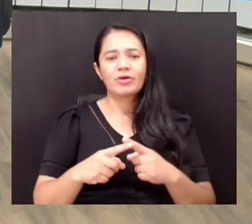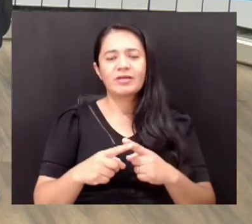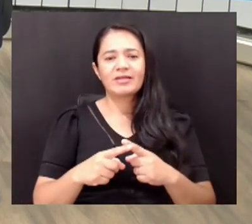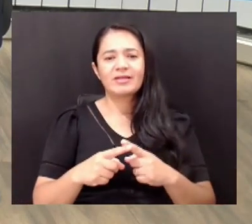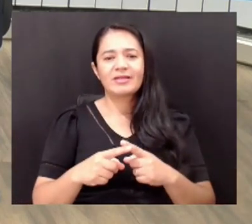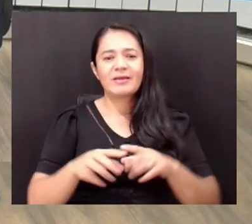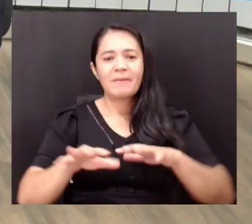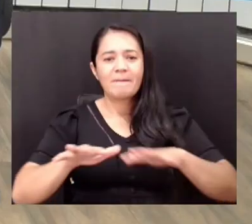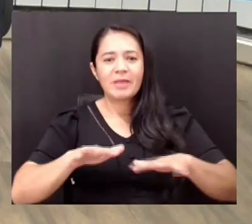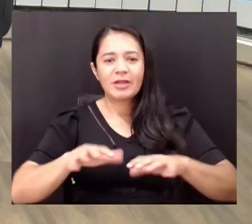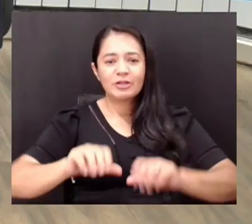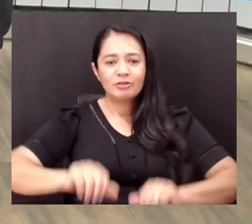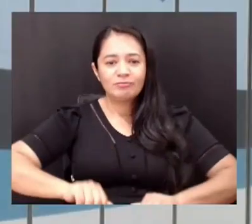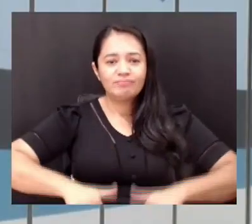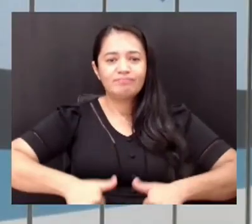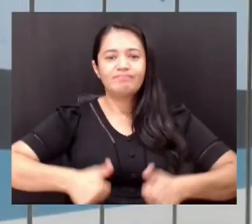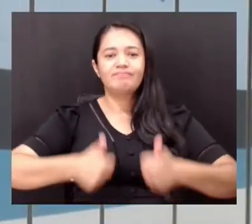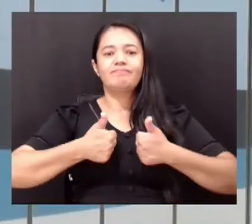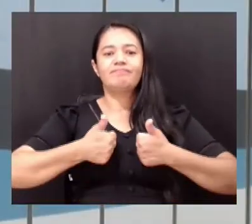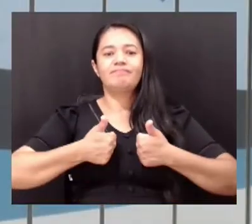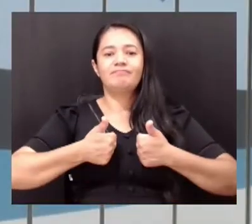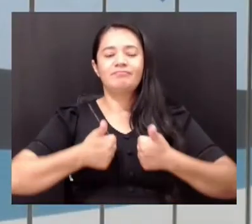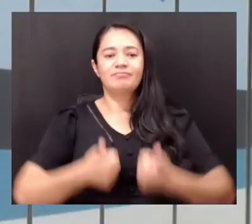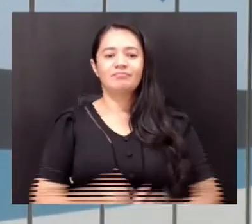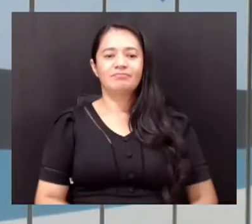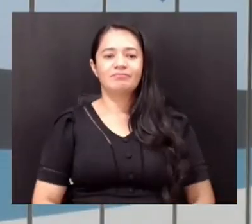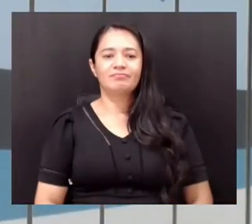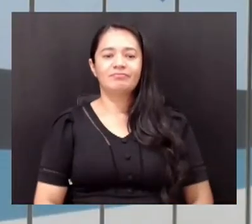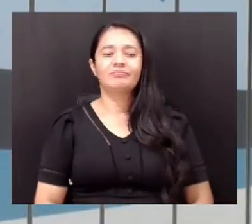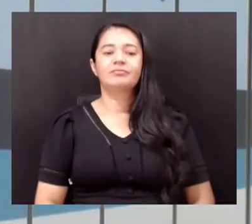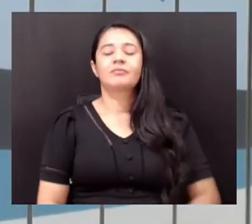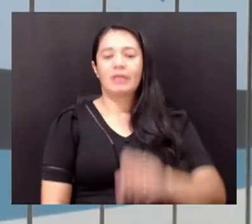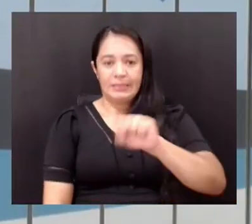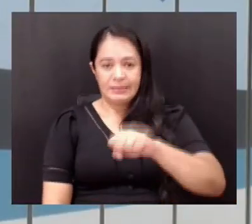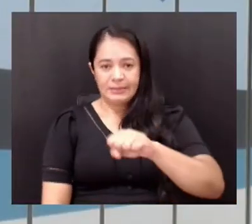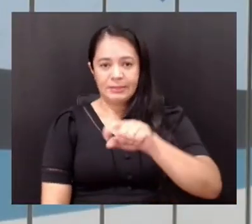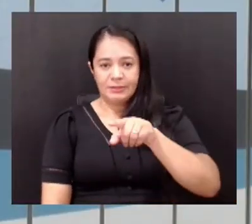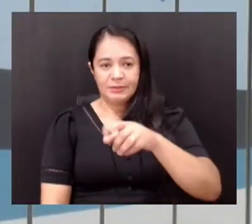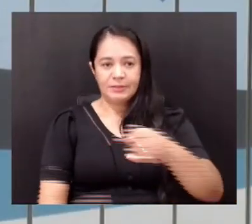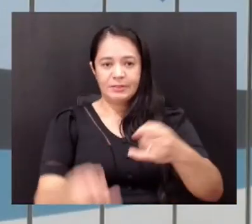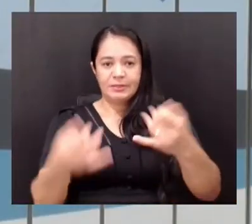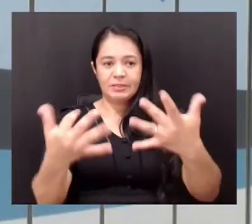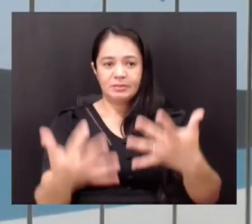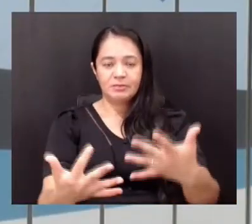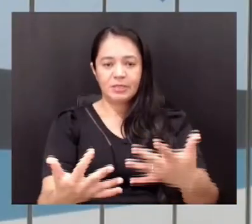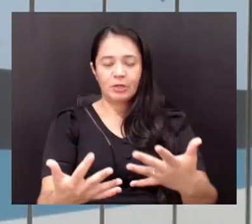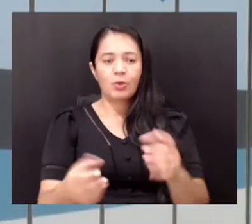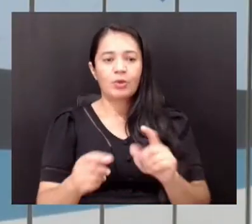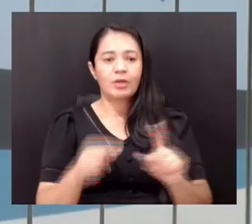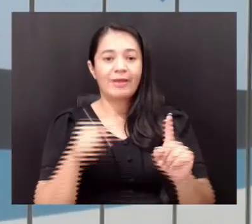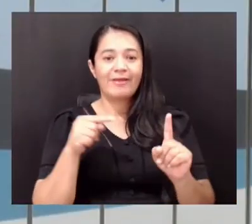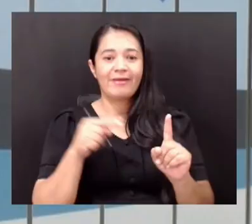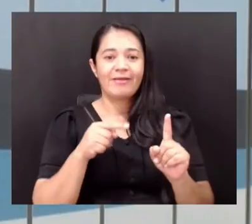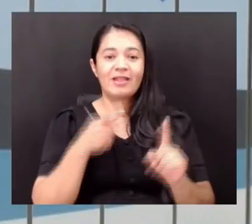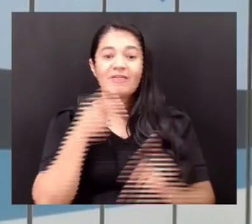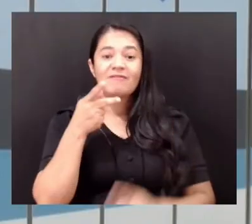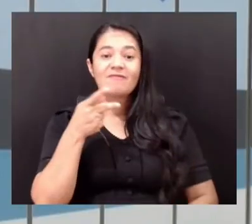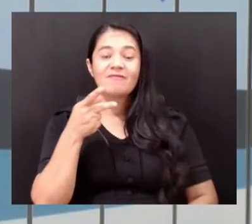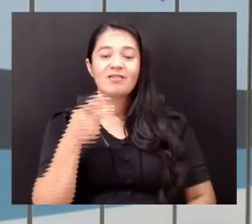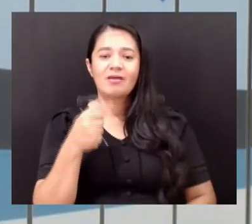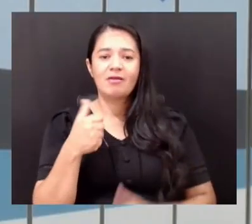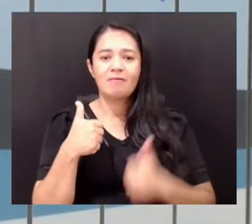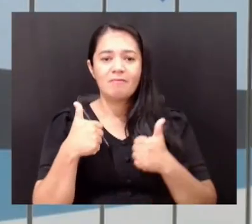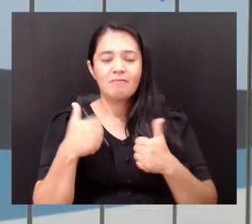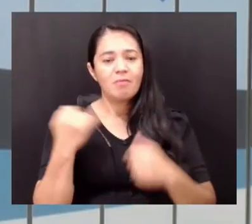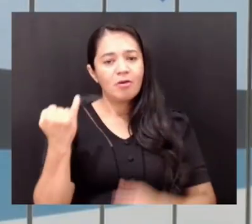Sim. Você falou sobre trazer a voz, né, do trabalhador. Existem